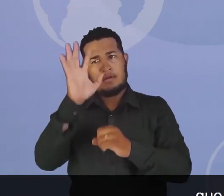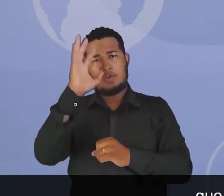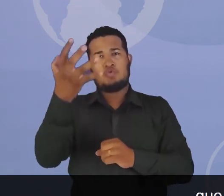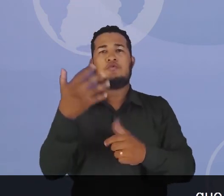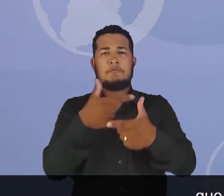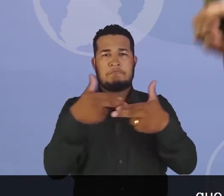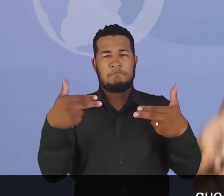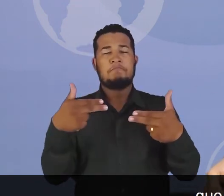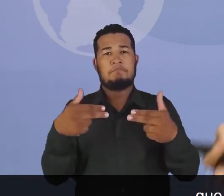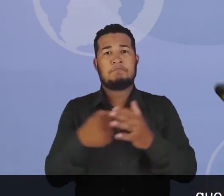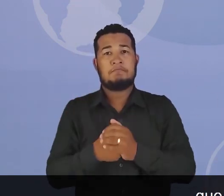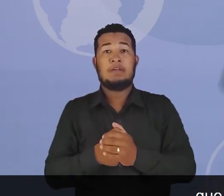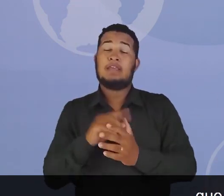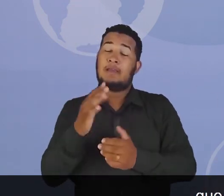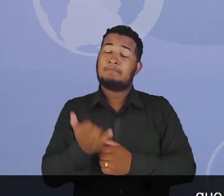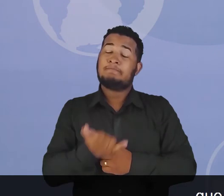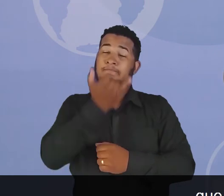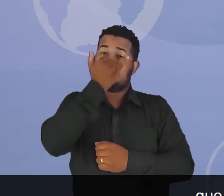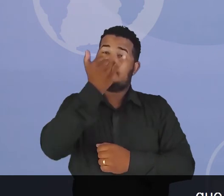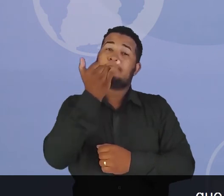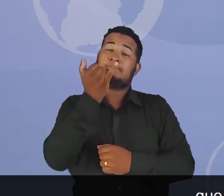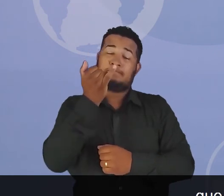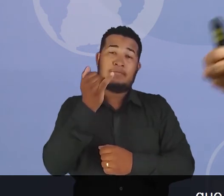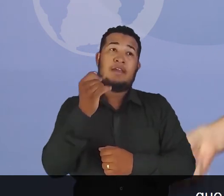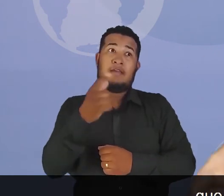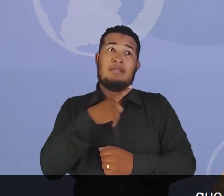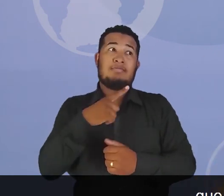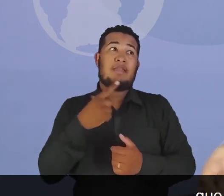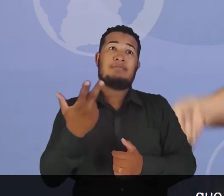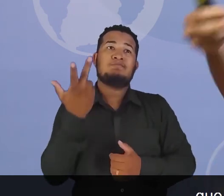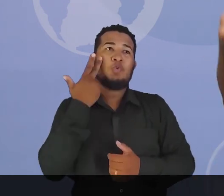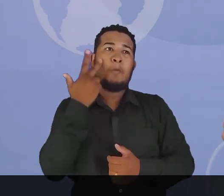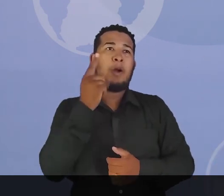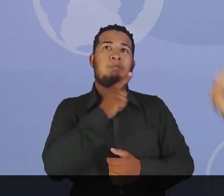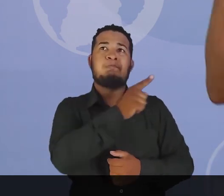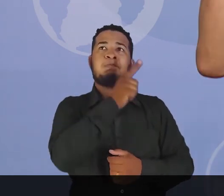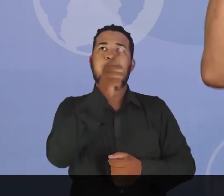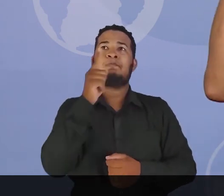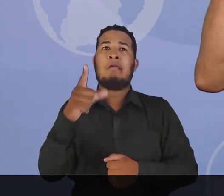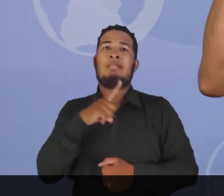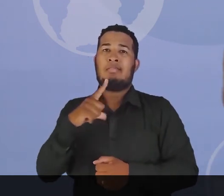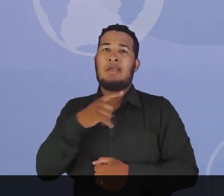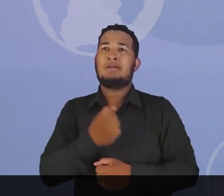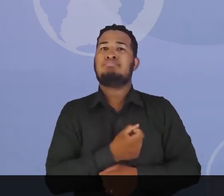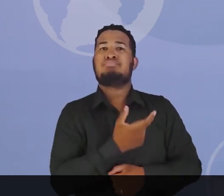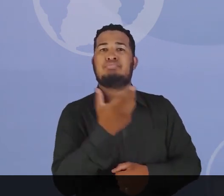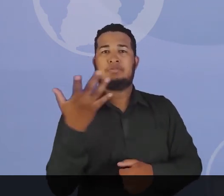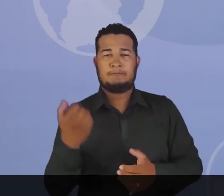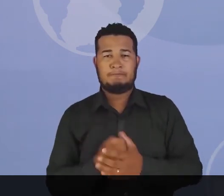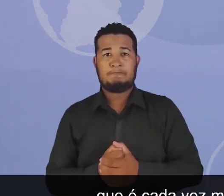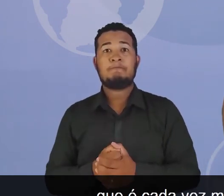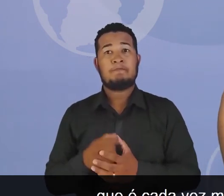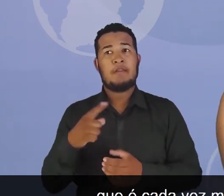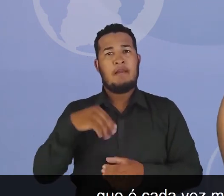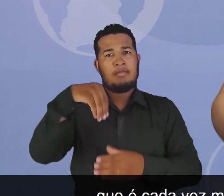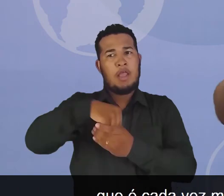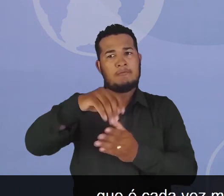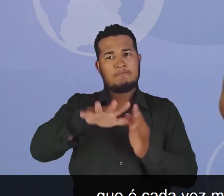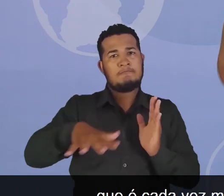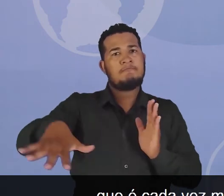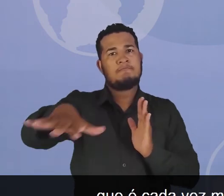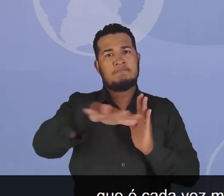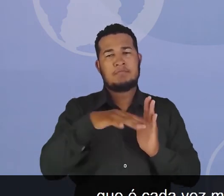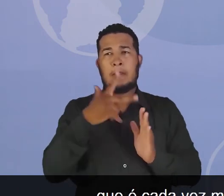comuns, que é, infelizmente, mais comum do que a gente acha que é. Nós vivemos dentro do meio ambiente que é cada vez